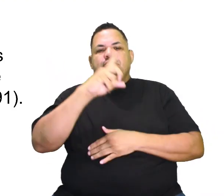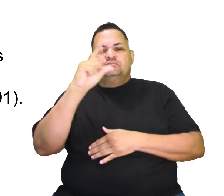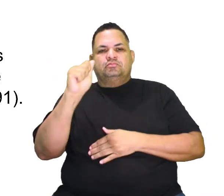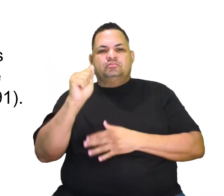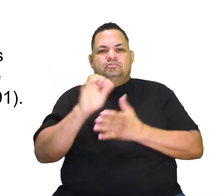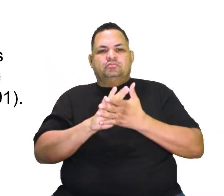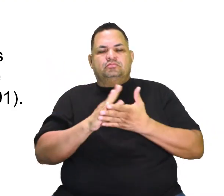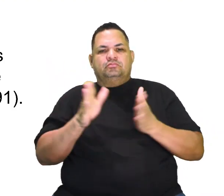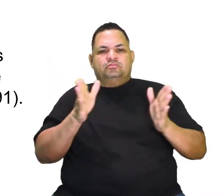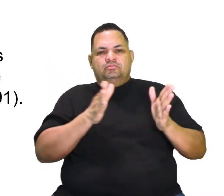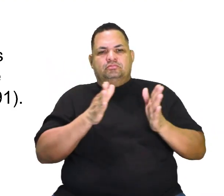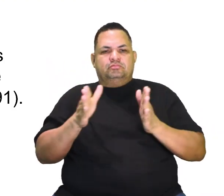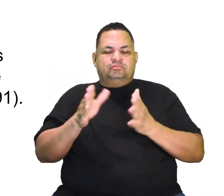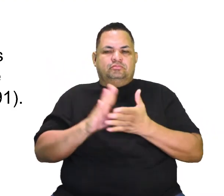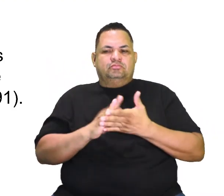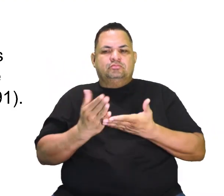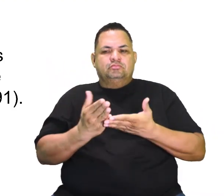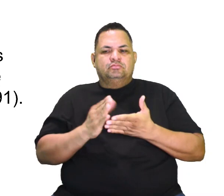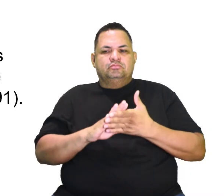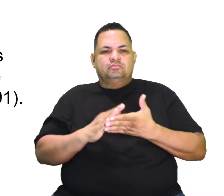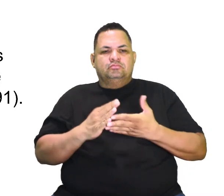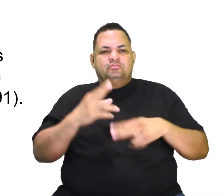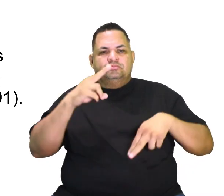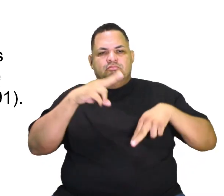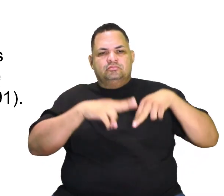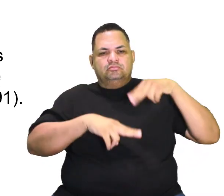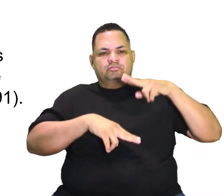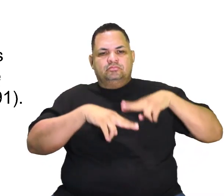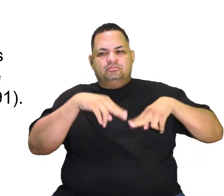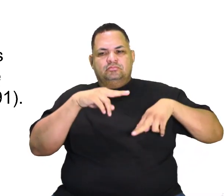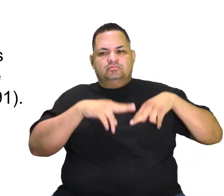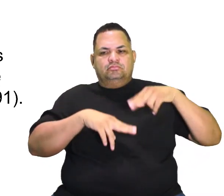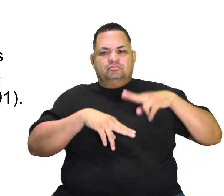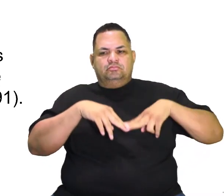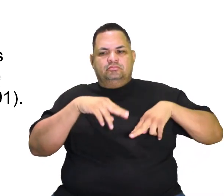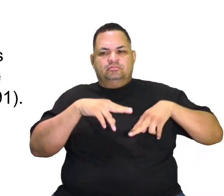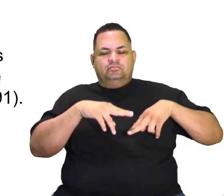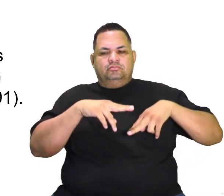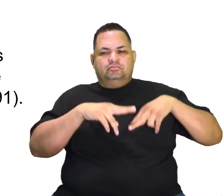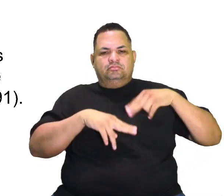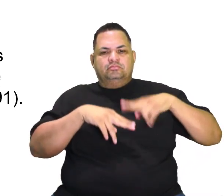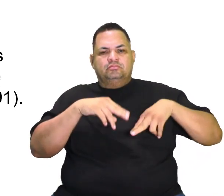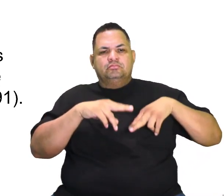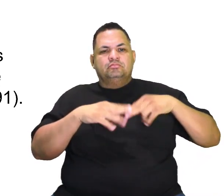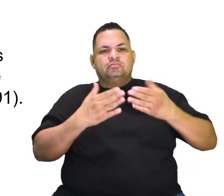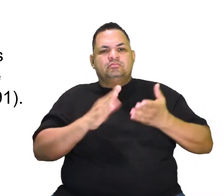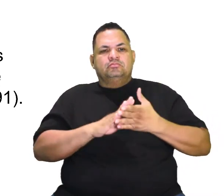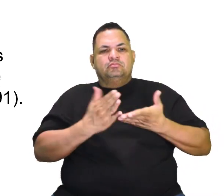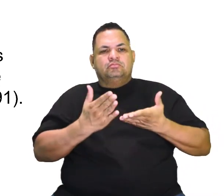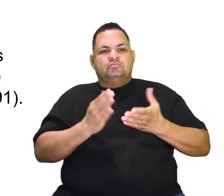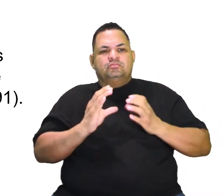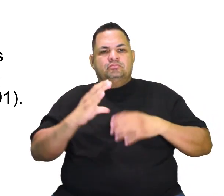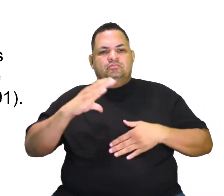geralmente no período, né, das festas juninas, né, ou das festas, né, Cidade das Quadrilhas.